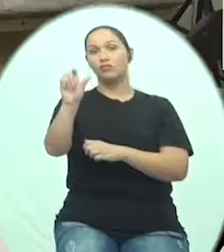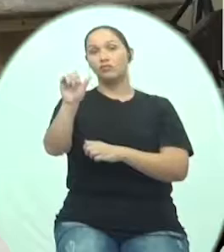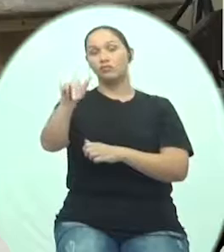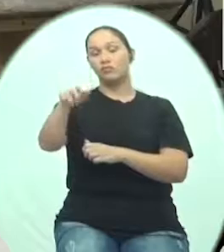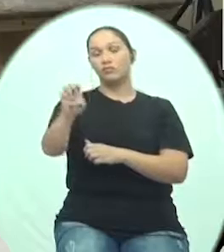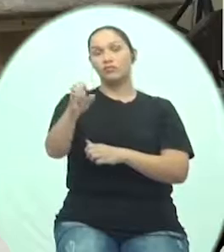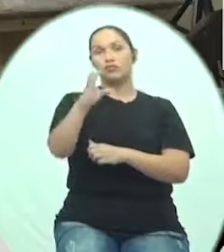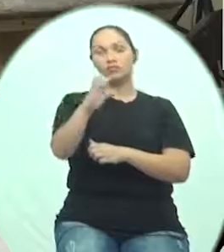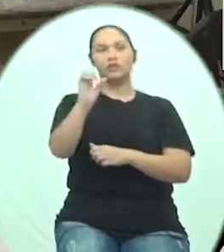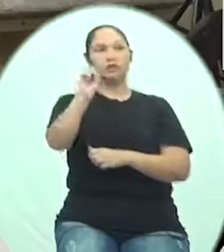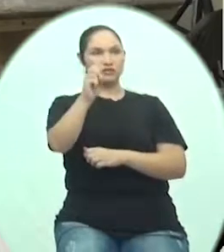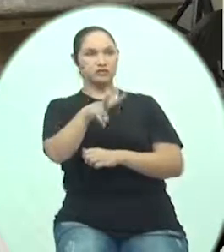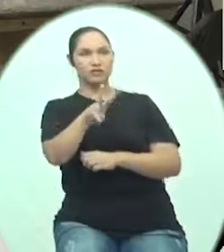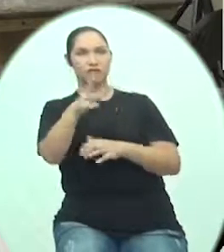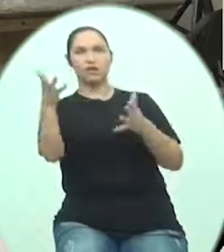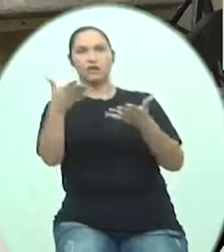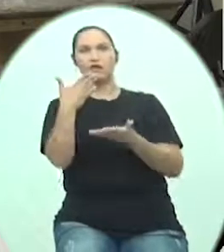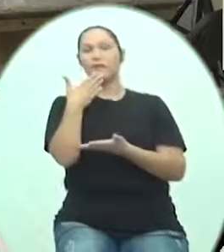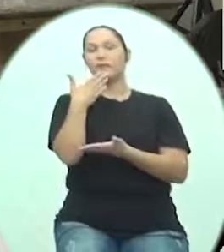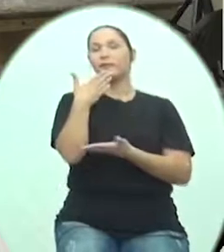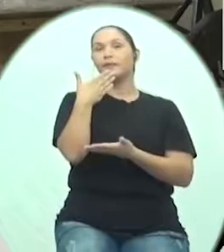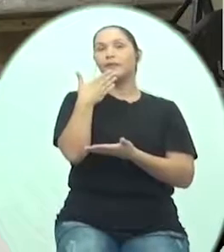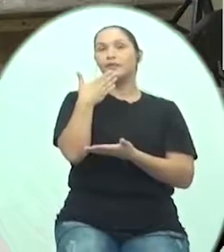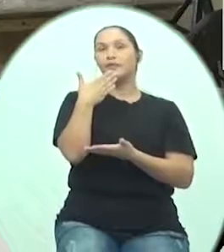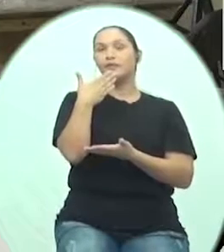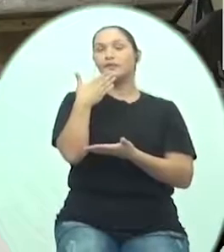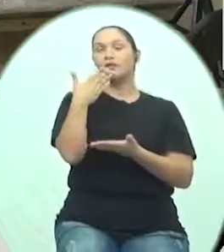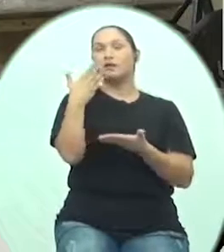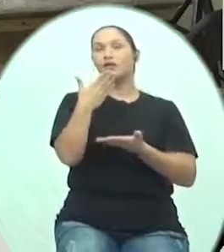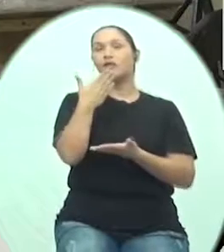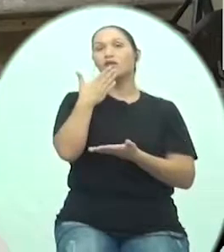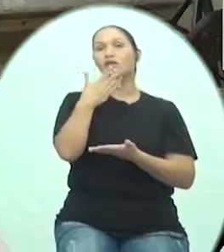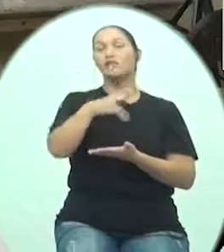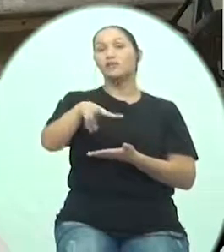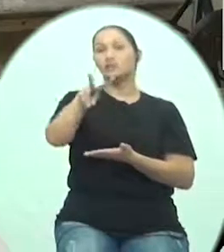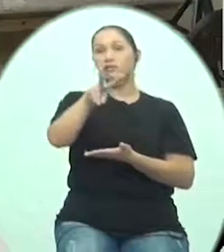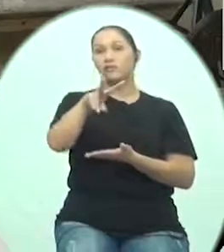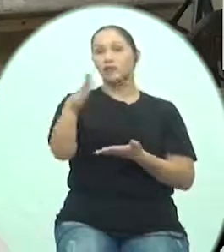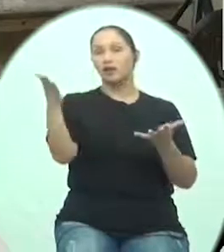atendido solicito questão de ordem ao Vereador